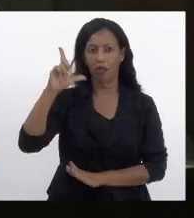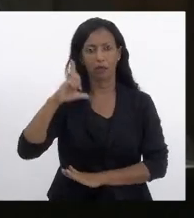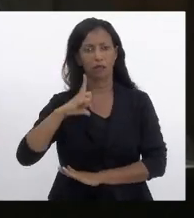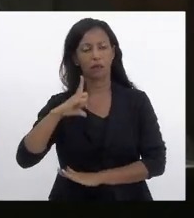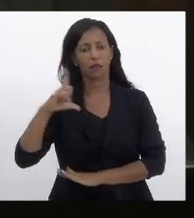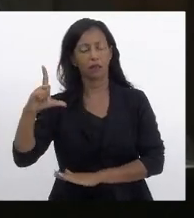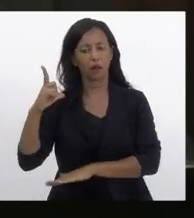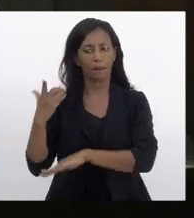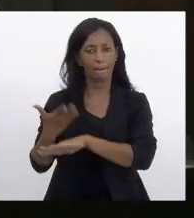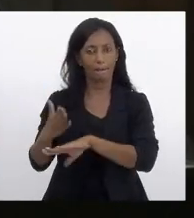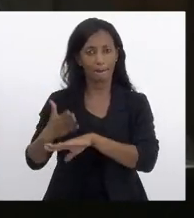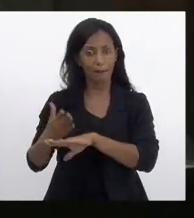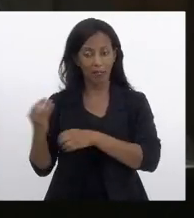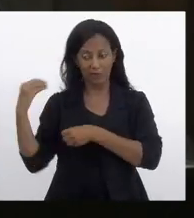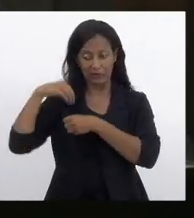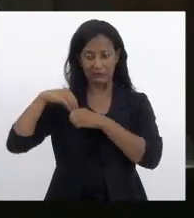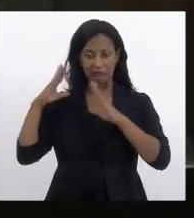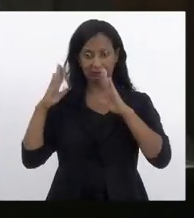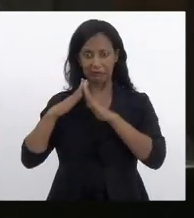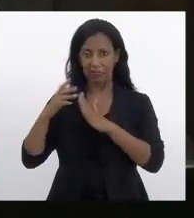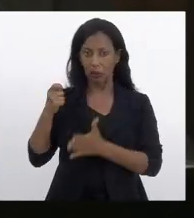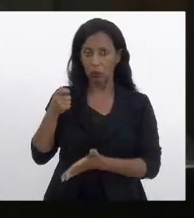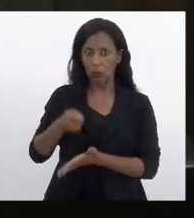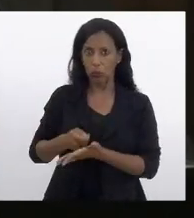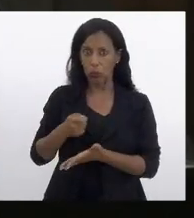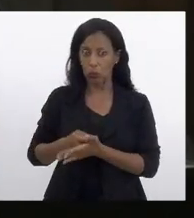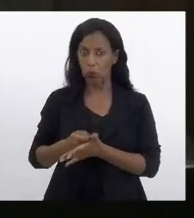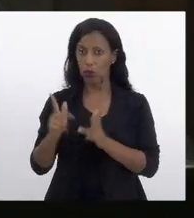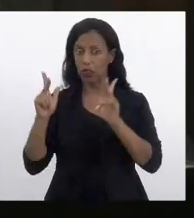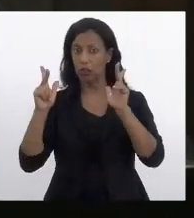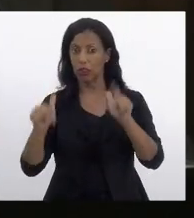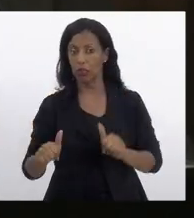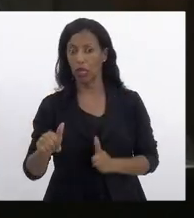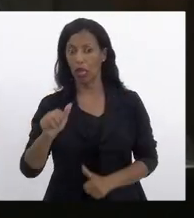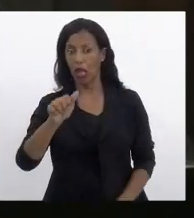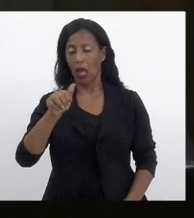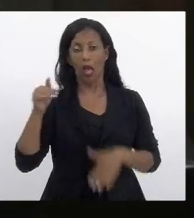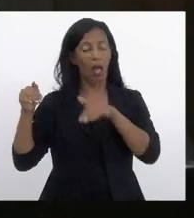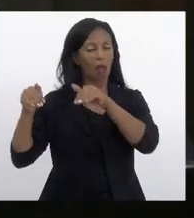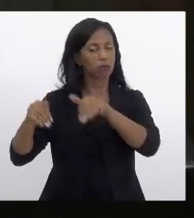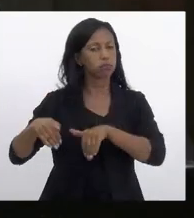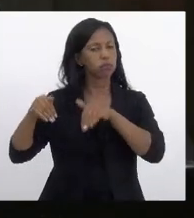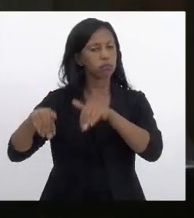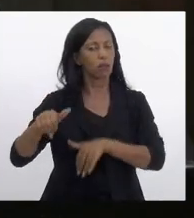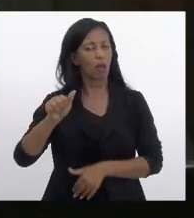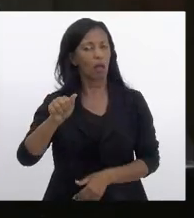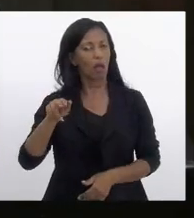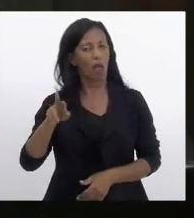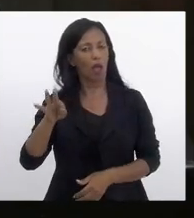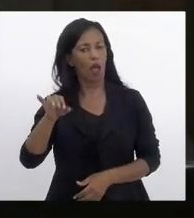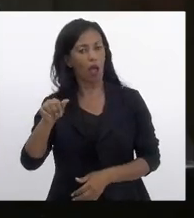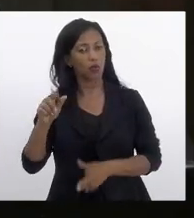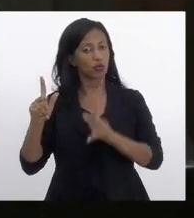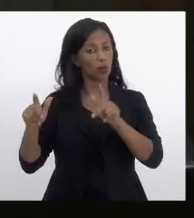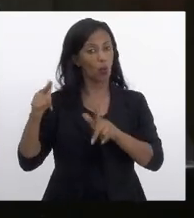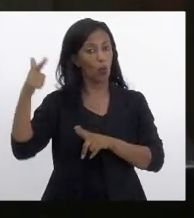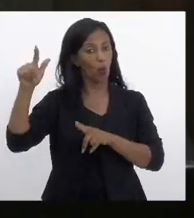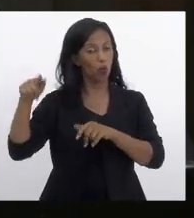adotando, inclusive, práticas de confinamento duras, como é o caso, por exemplo, da Áustria, entre outros países da Europa. Mas, enfim,